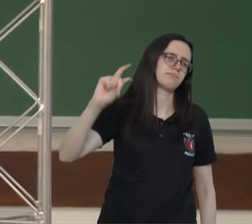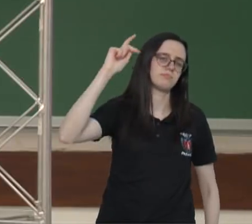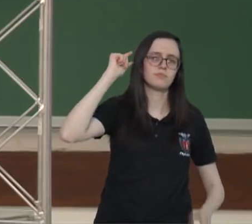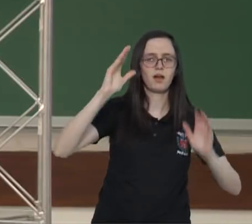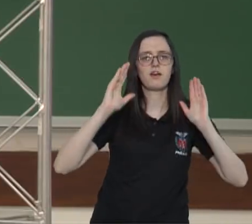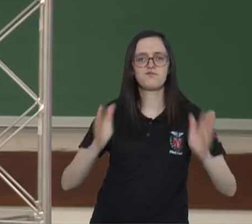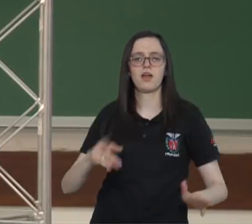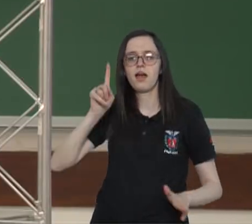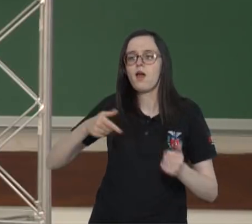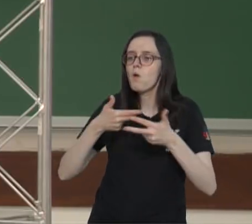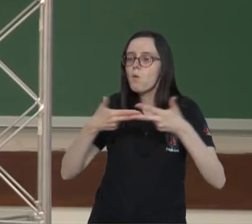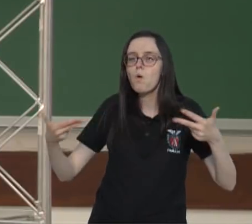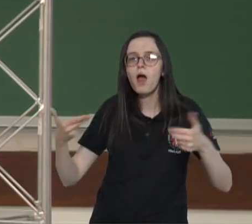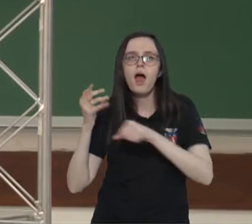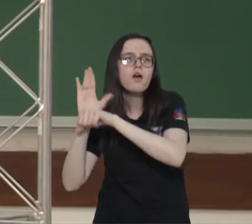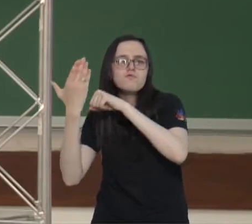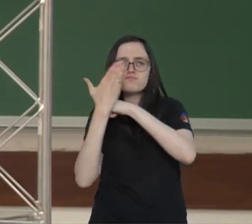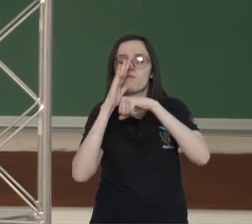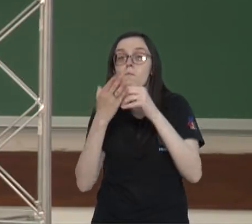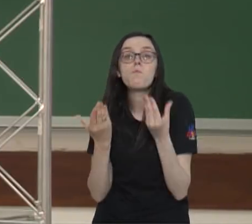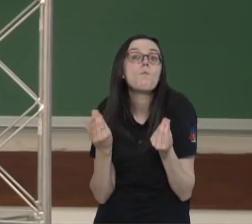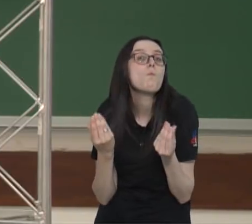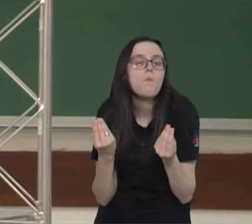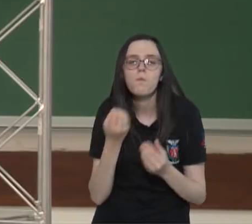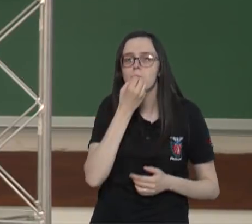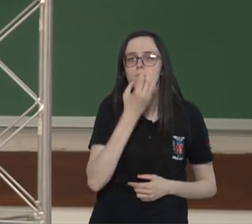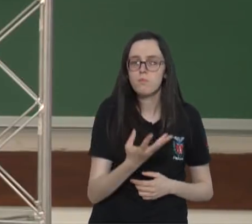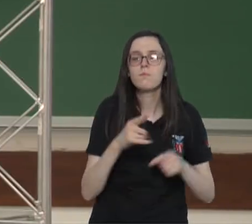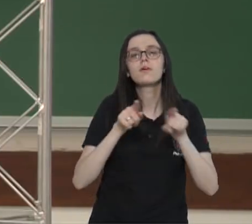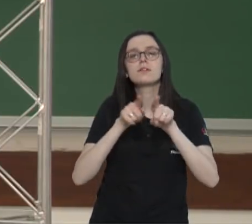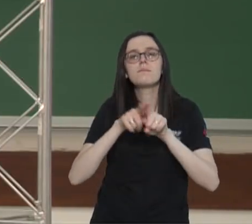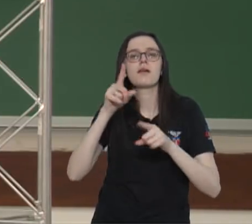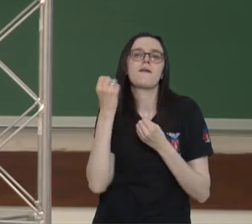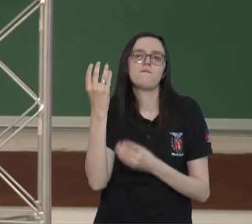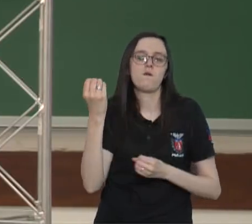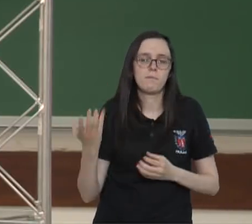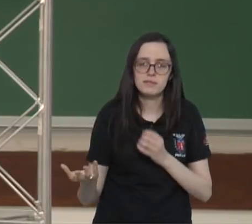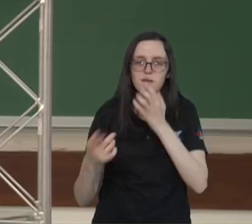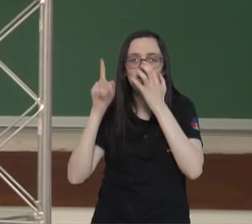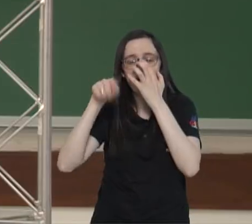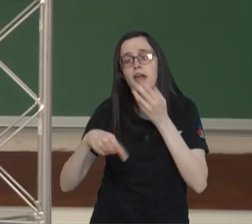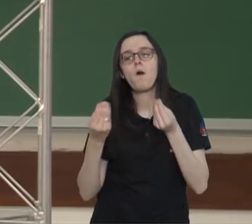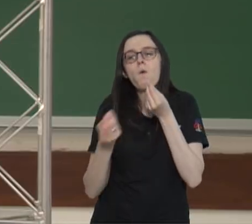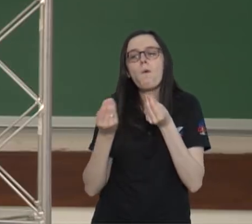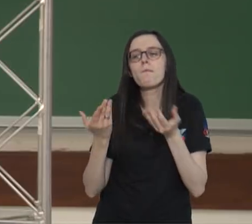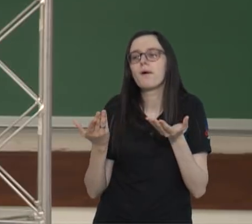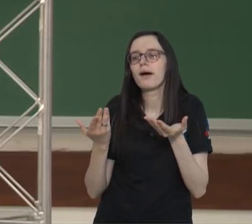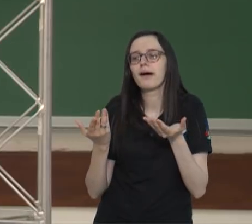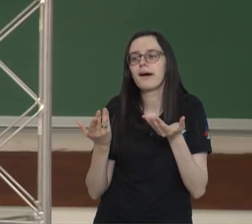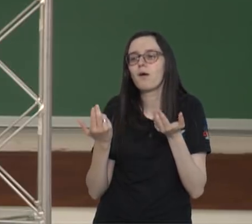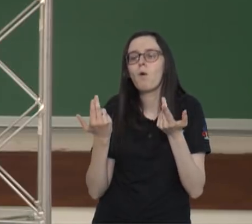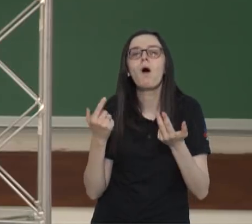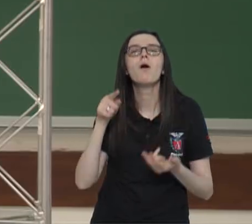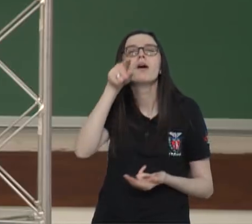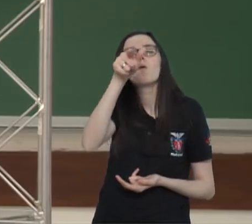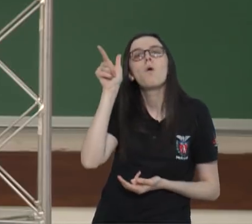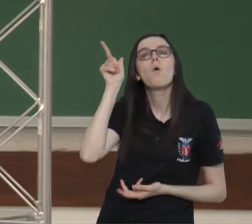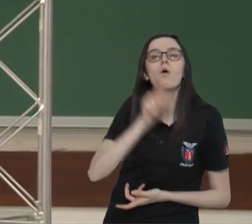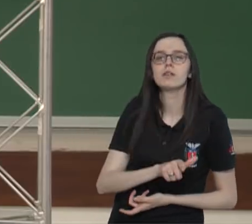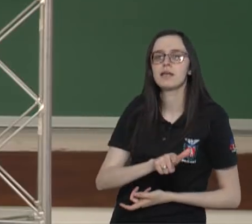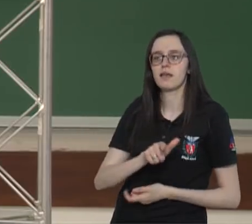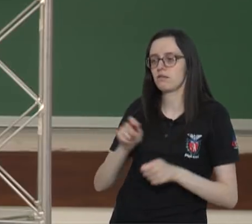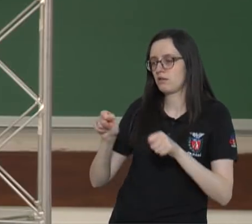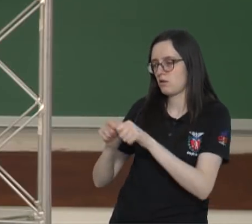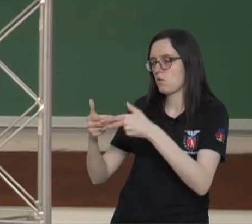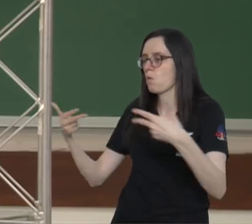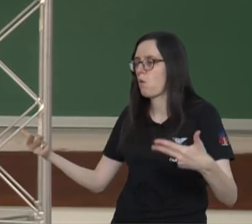É algo que ajuda muito as pessoas, né? Trazendo essas informações. É como você faz para